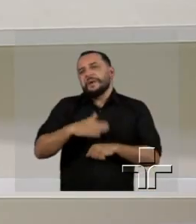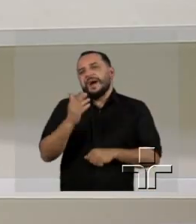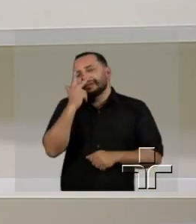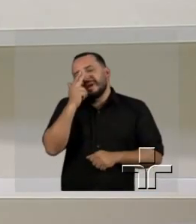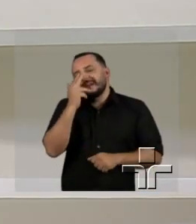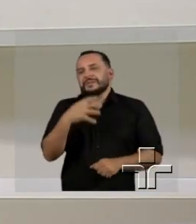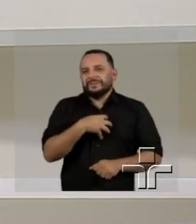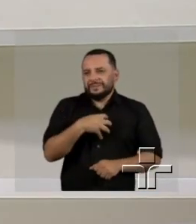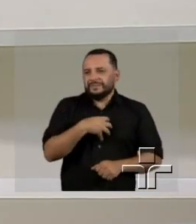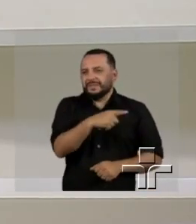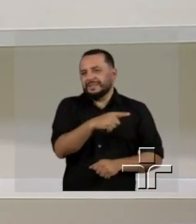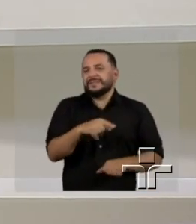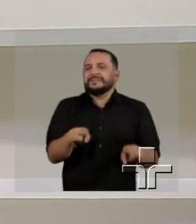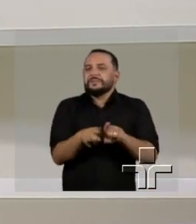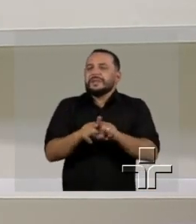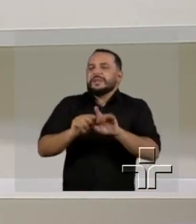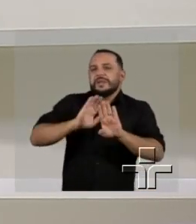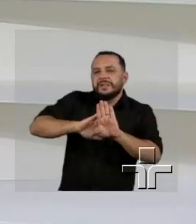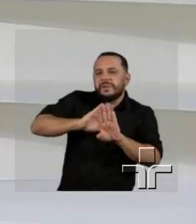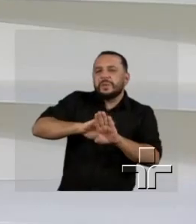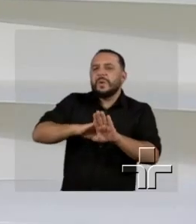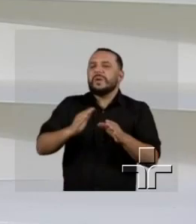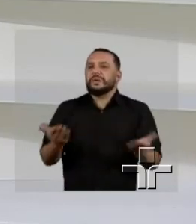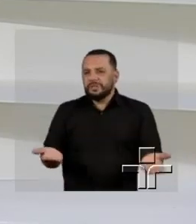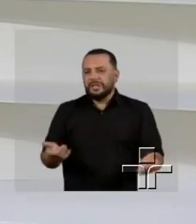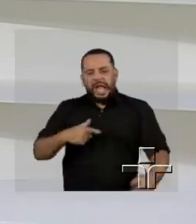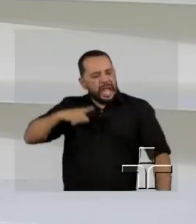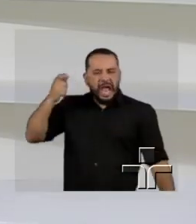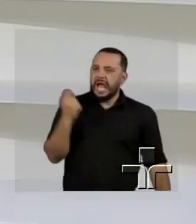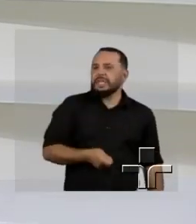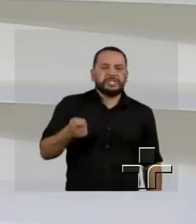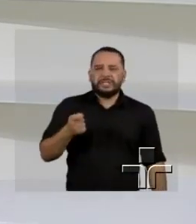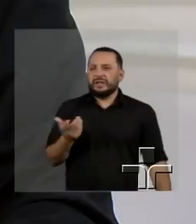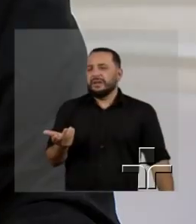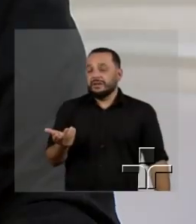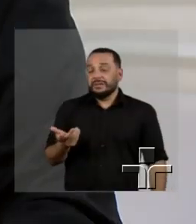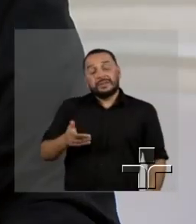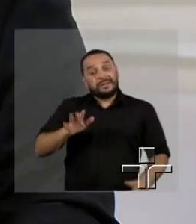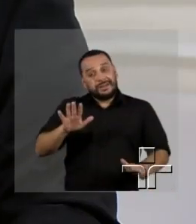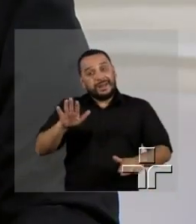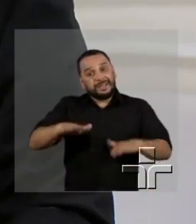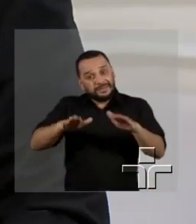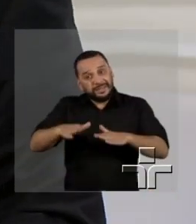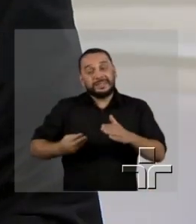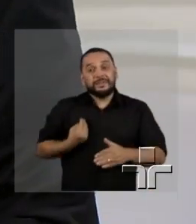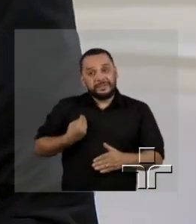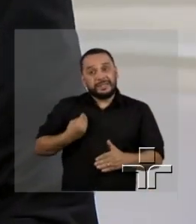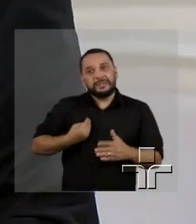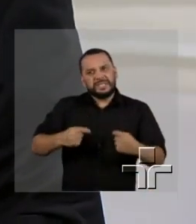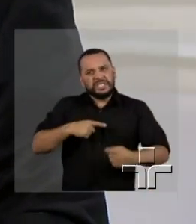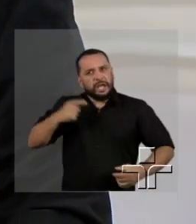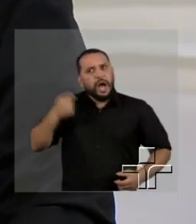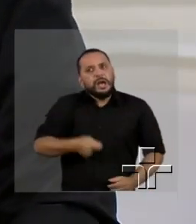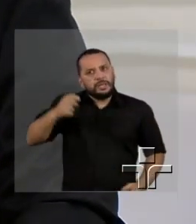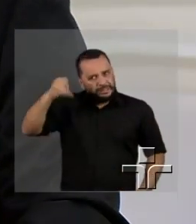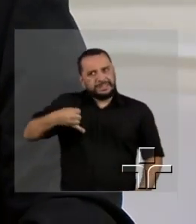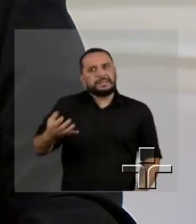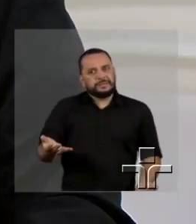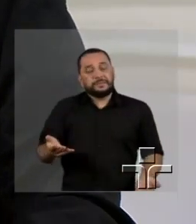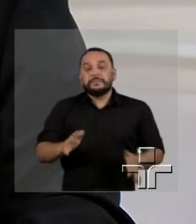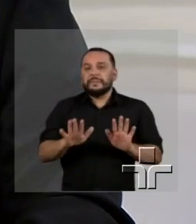falando do mesmo cofre público, você ter um que ganha 70, 80 mil, 60, seja lá, não interessa a composição desse